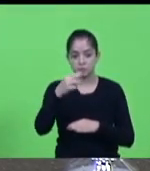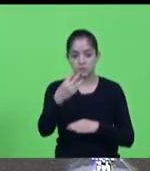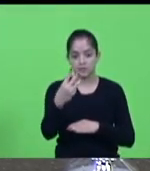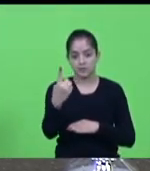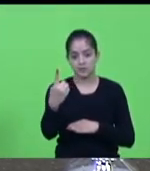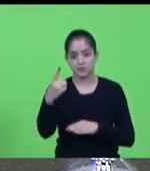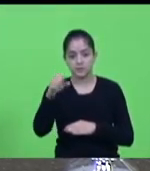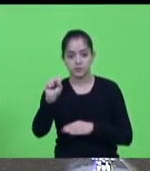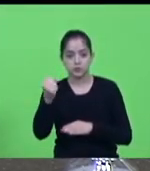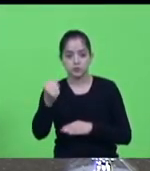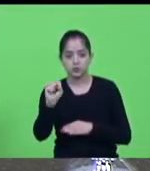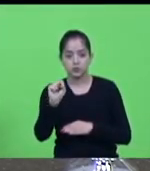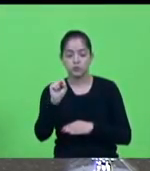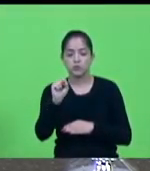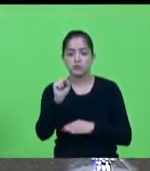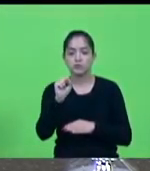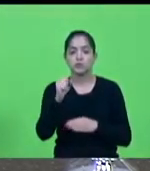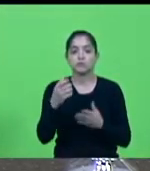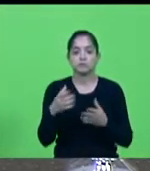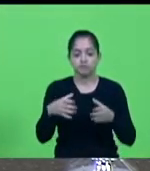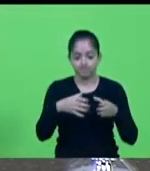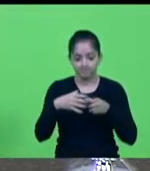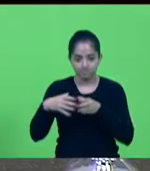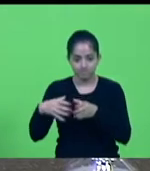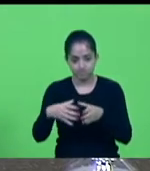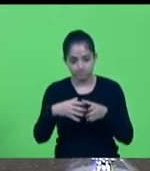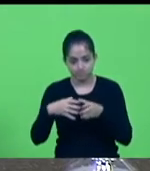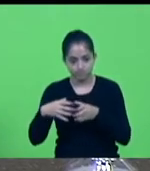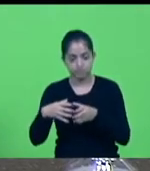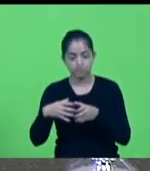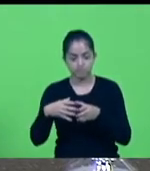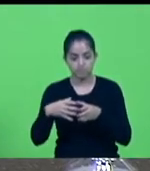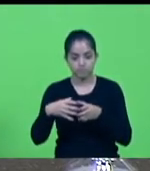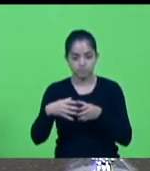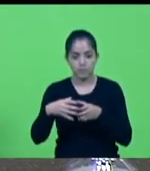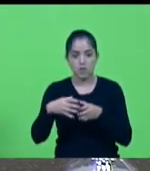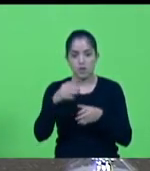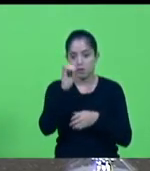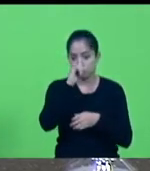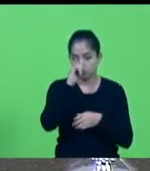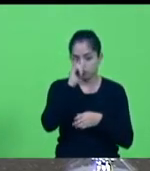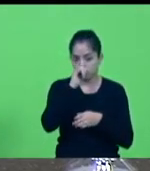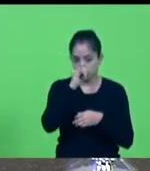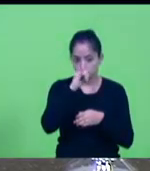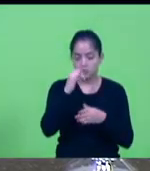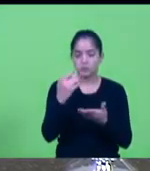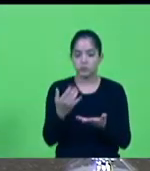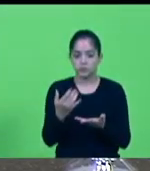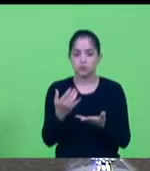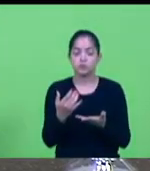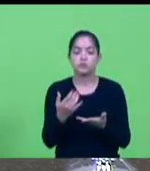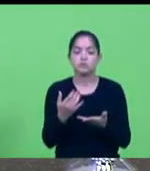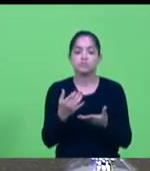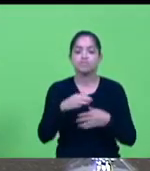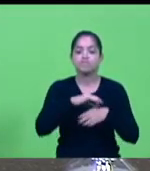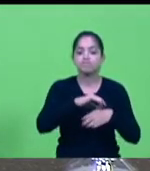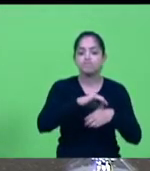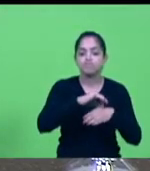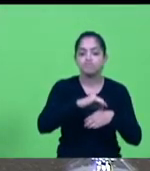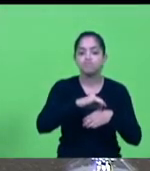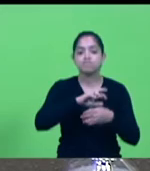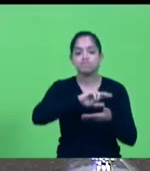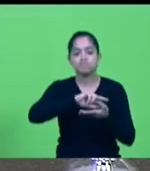7.318 suinocultores catarinenses destinaram suínos para abate em estabelecimentos